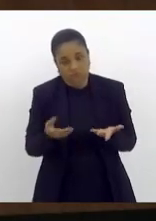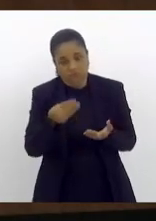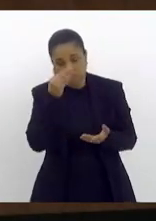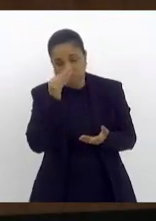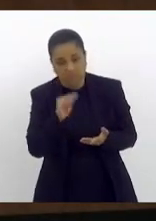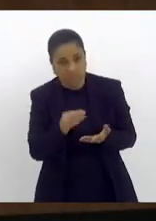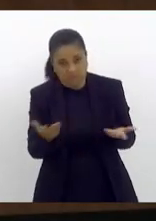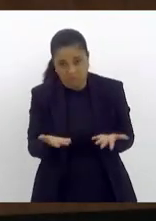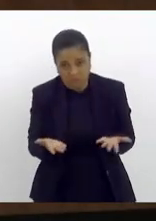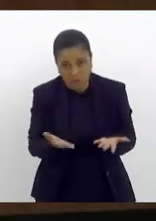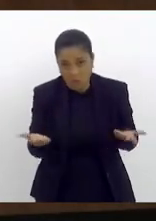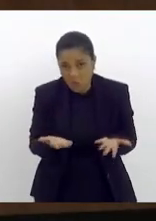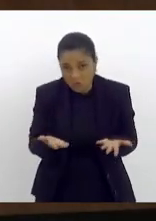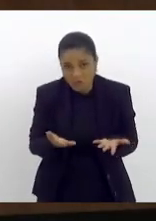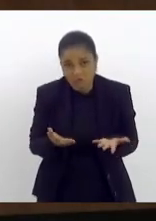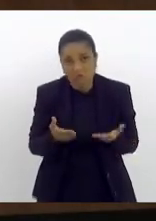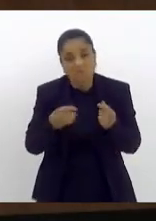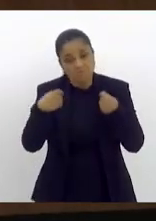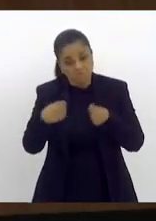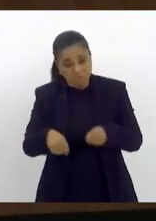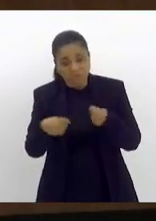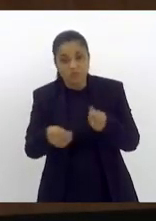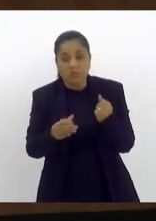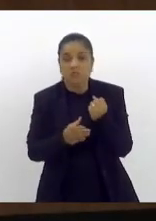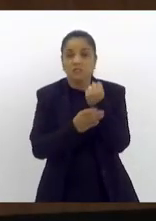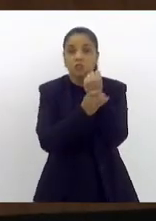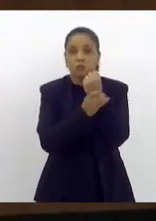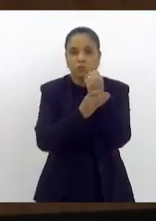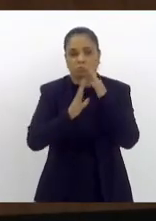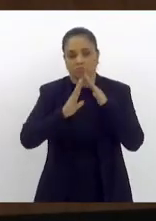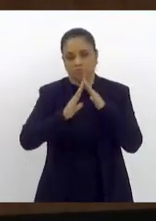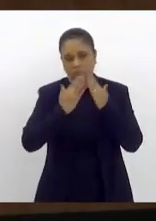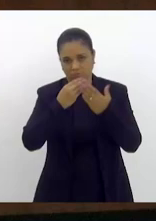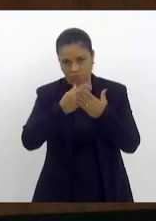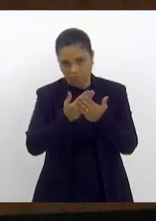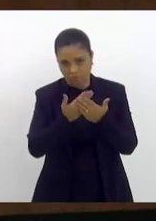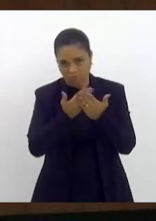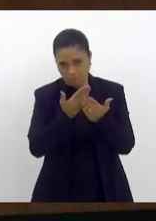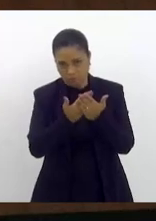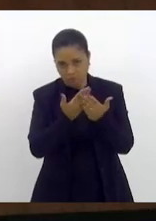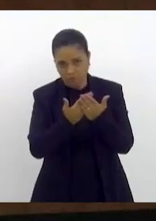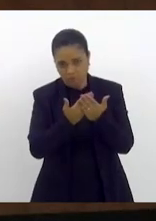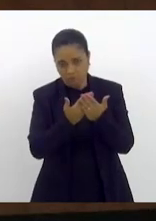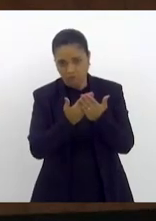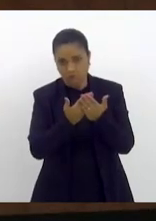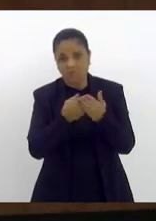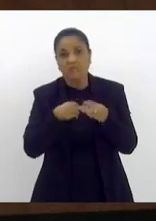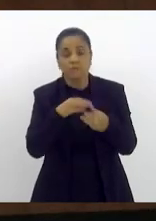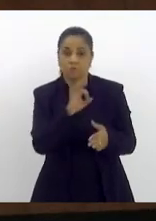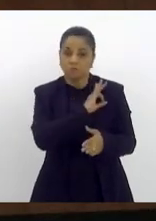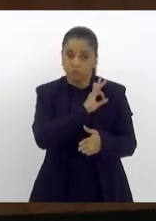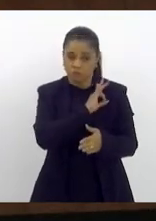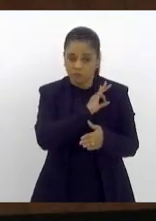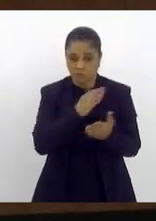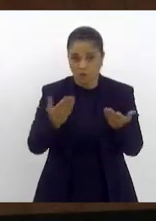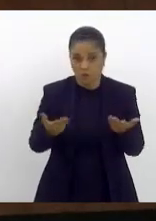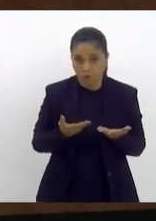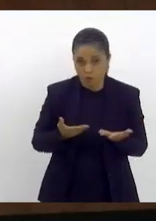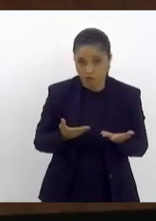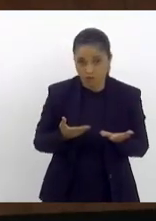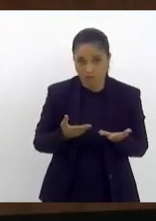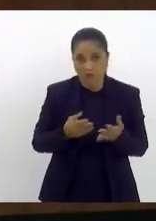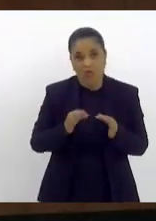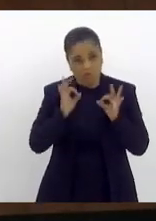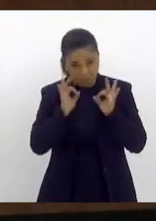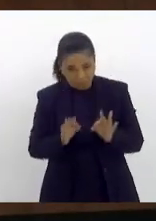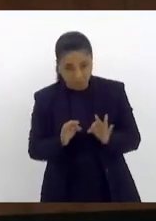uma segurança nas escolas, eu vou ter mais problema. E é isso que está acontecendo. Se eu tivesse policial ali agora, ideal não.